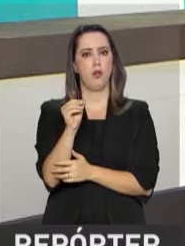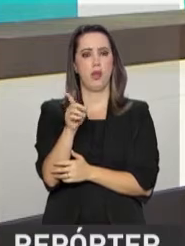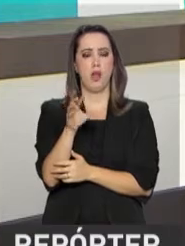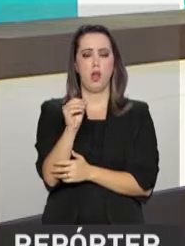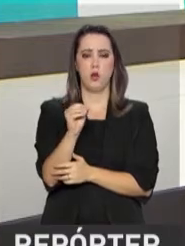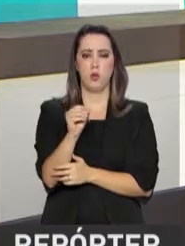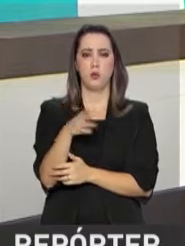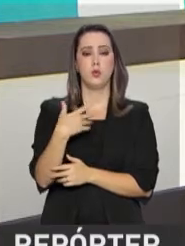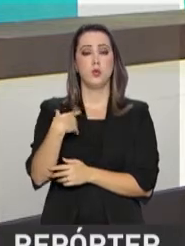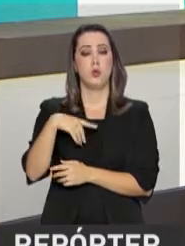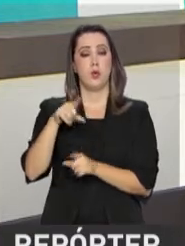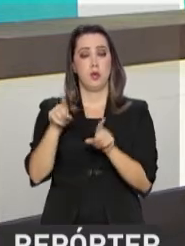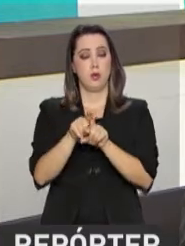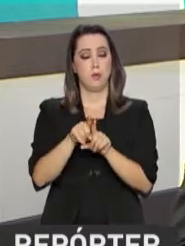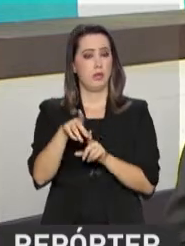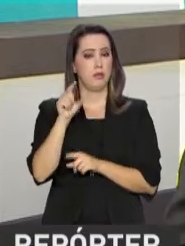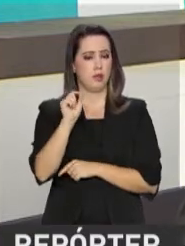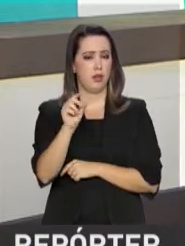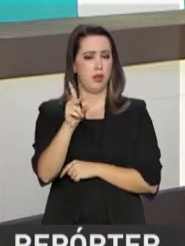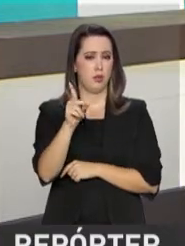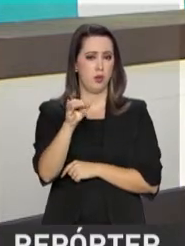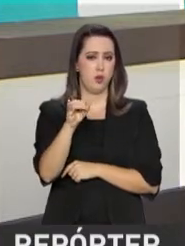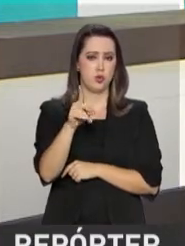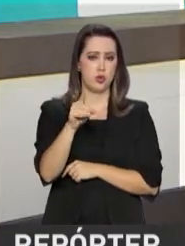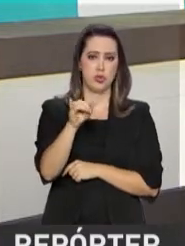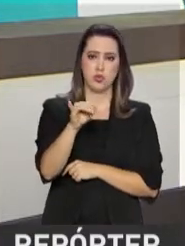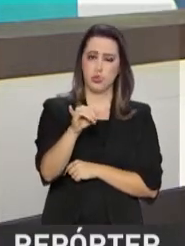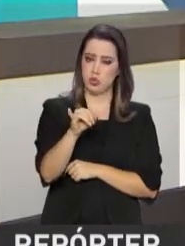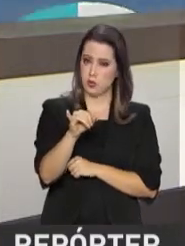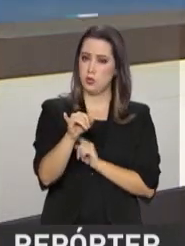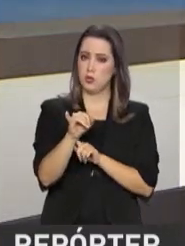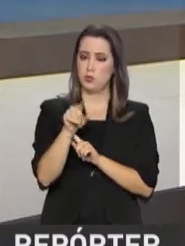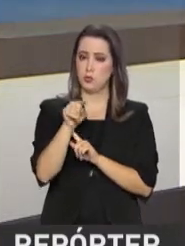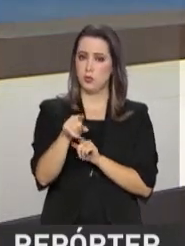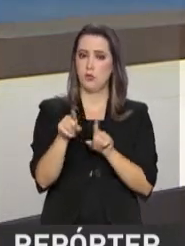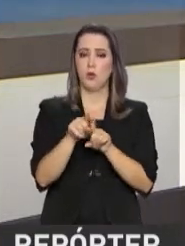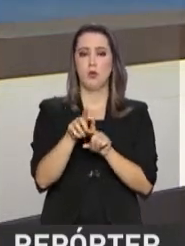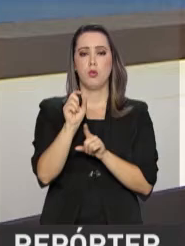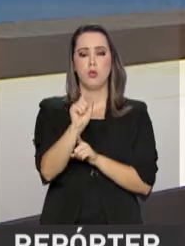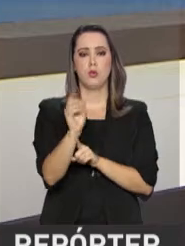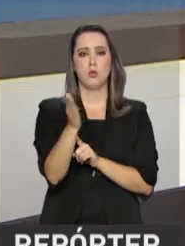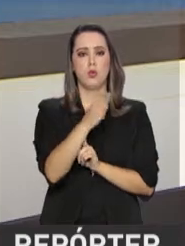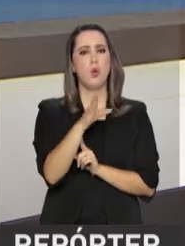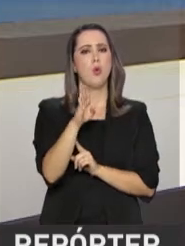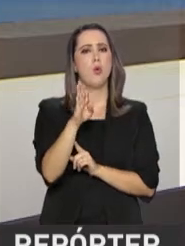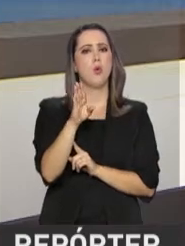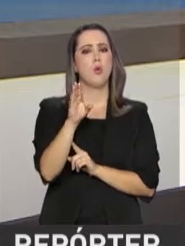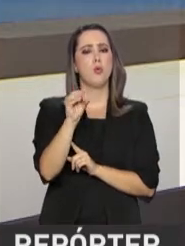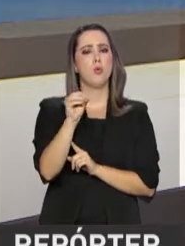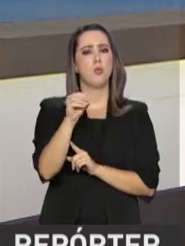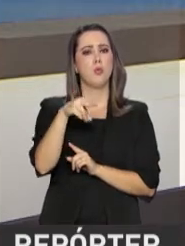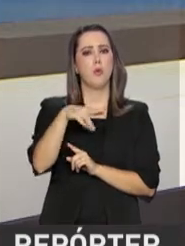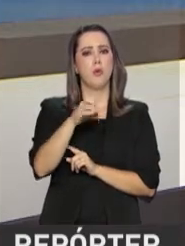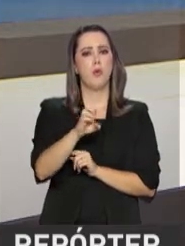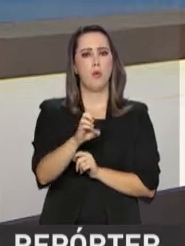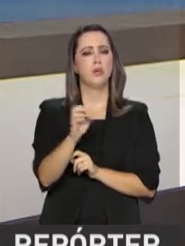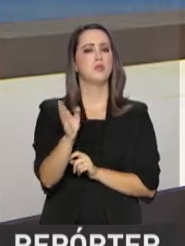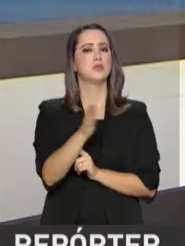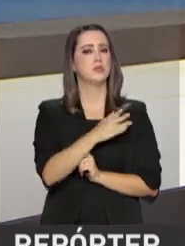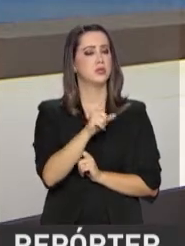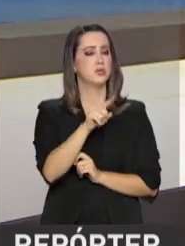didi mocó o josé bonifácio de oliveira sobrinho o boni também outros nomes como o do nerd que é um ícone